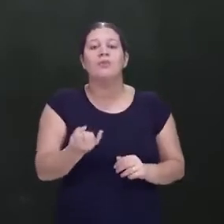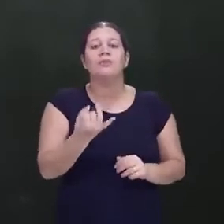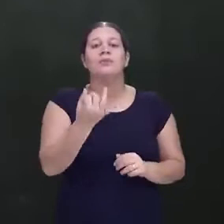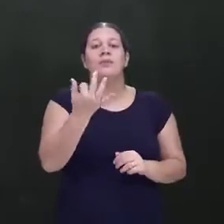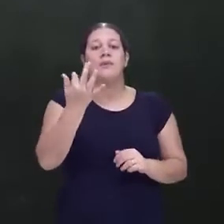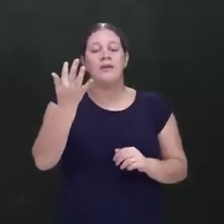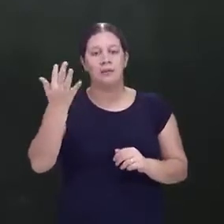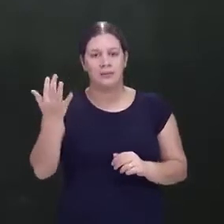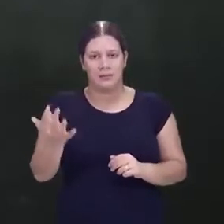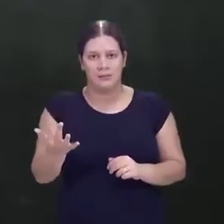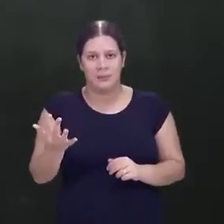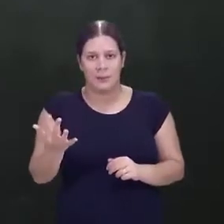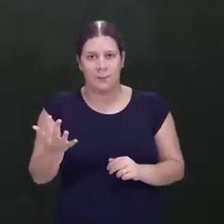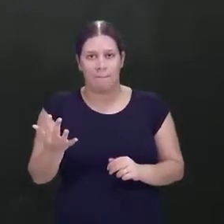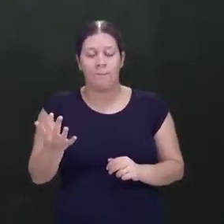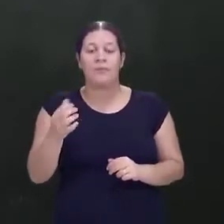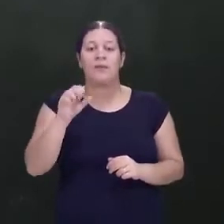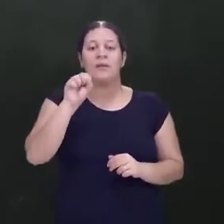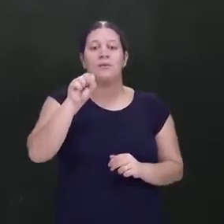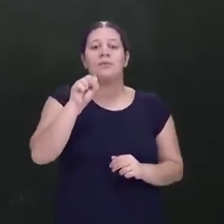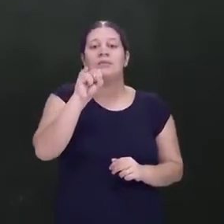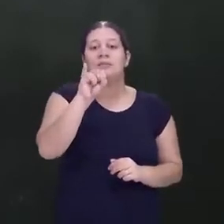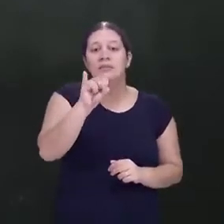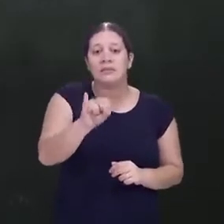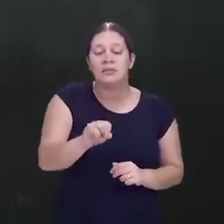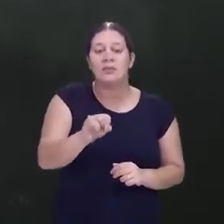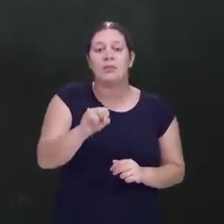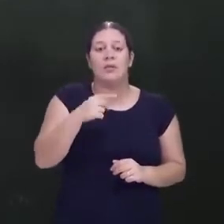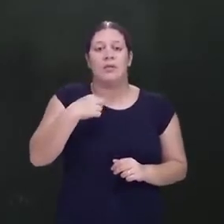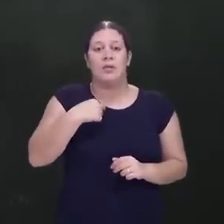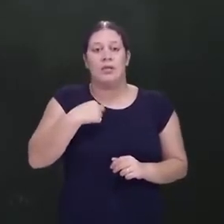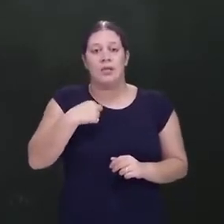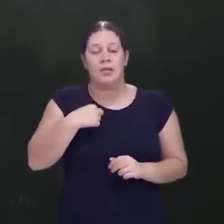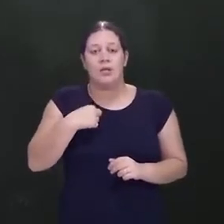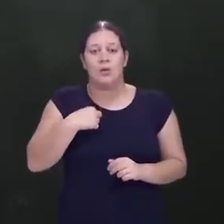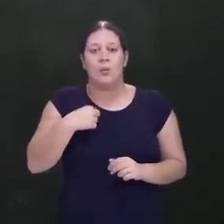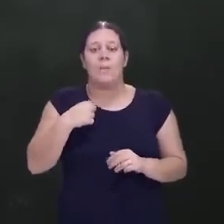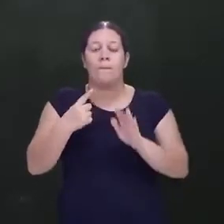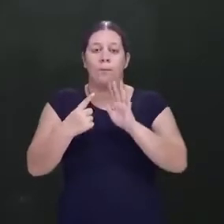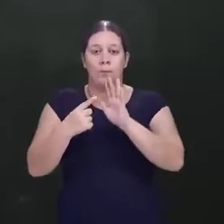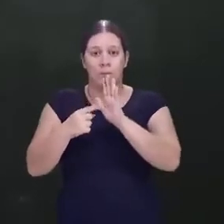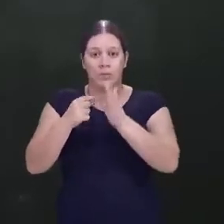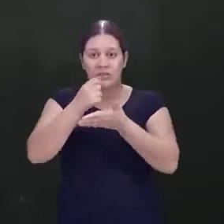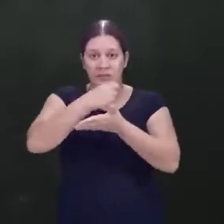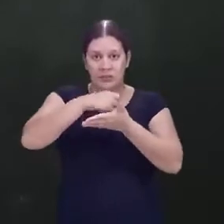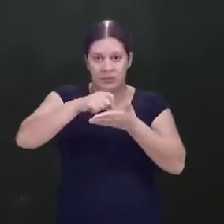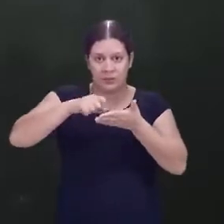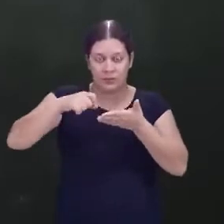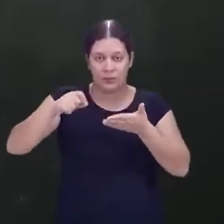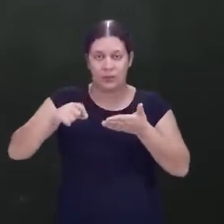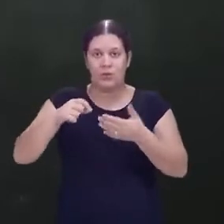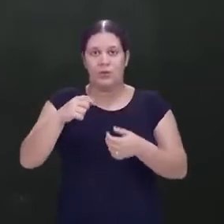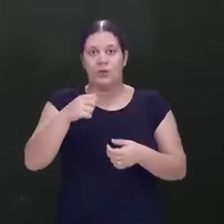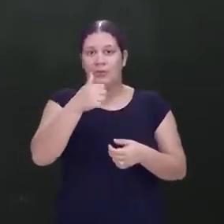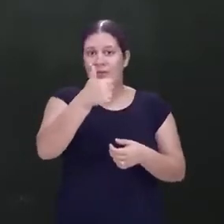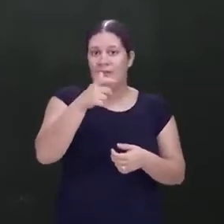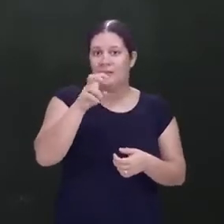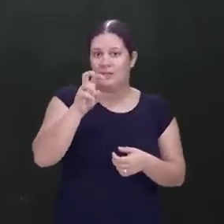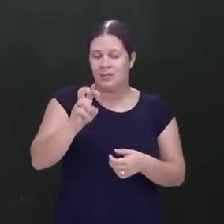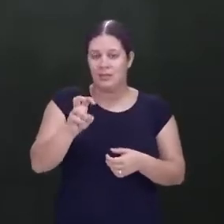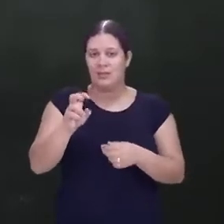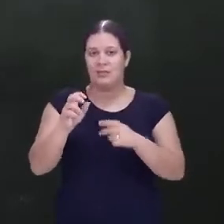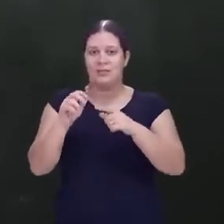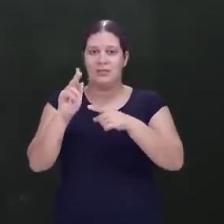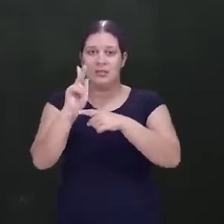quantidades envolvidas. E se eu coloco que aqui eu tenho 15